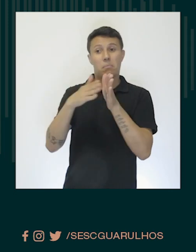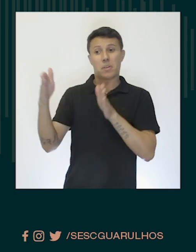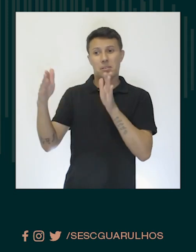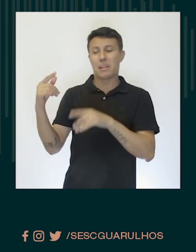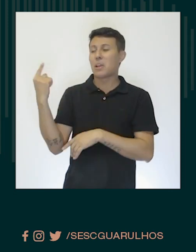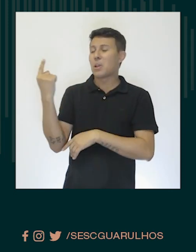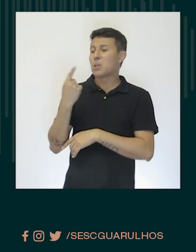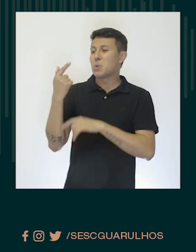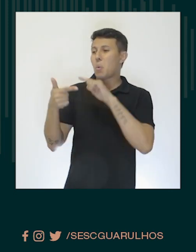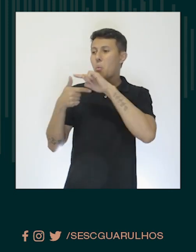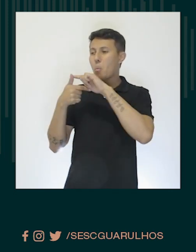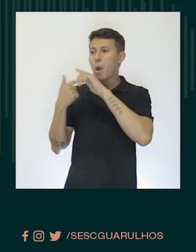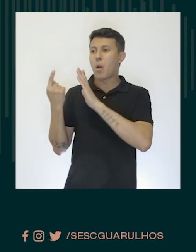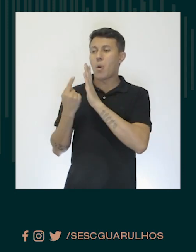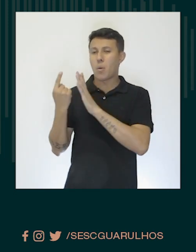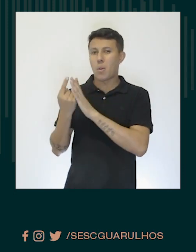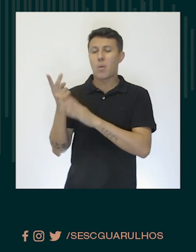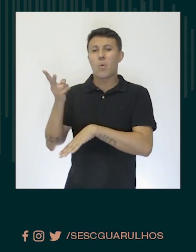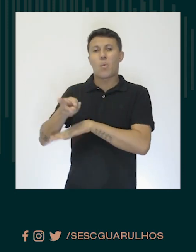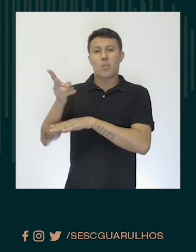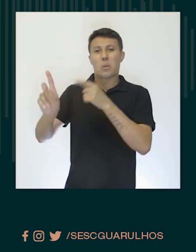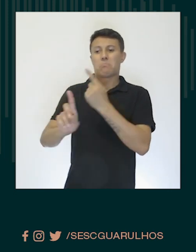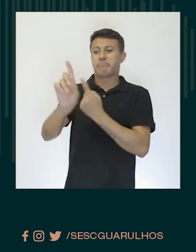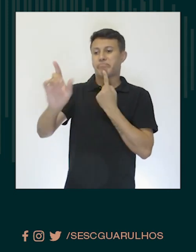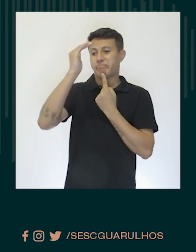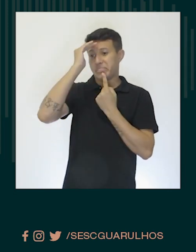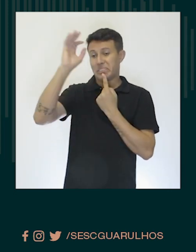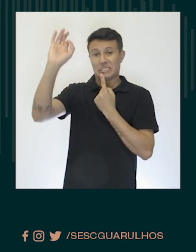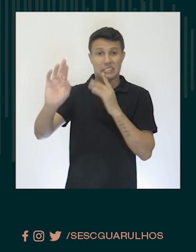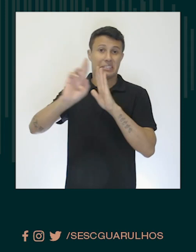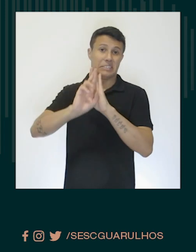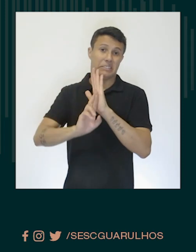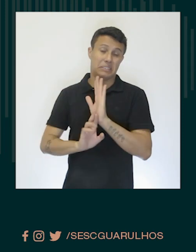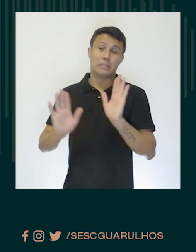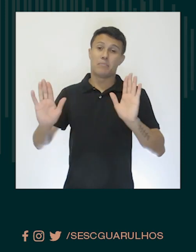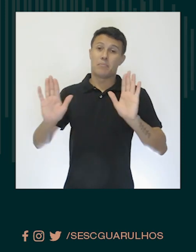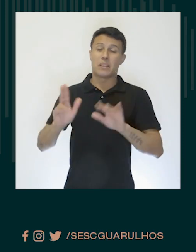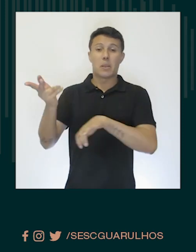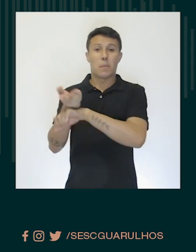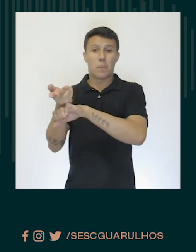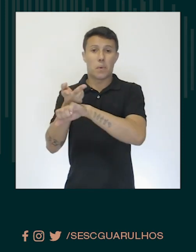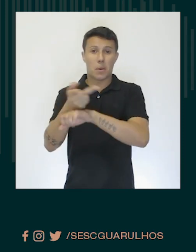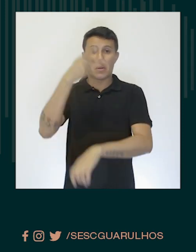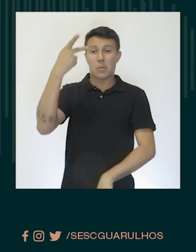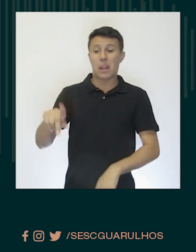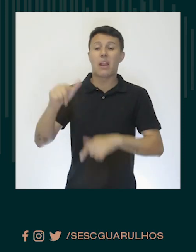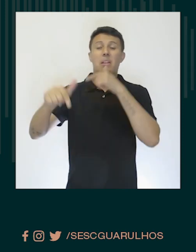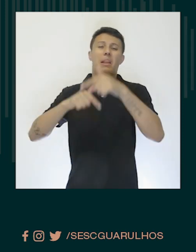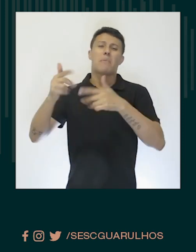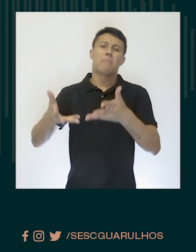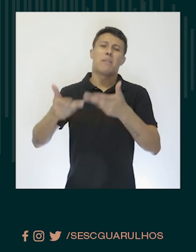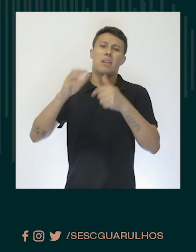estando mantendo o distanciamento social, né? E se vocês procurarem conhecer o trabalho dela, ela é uma pessoa que tem uma